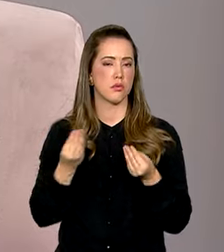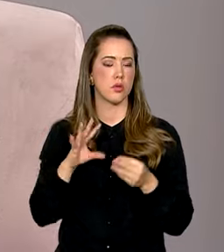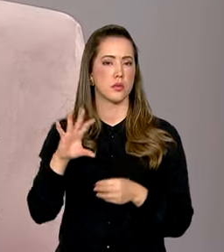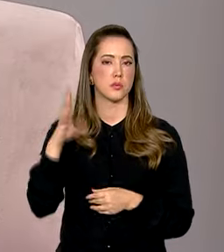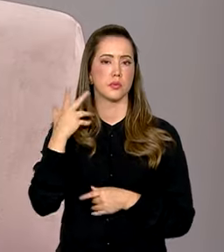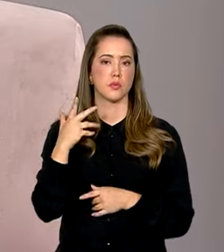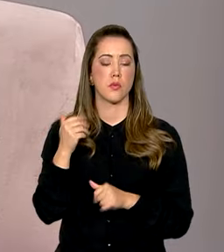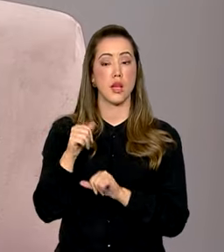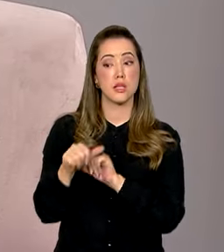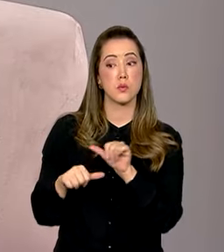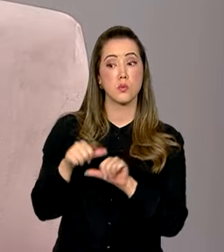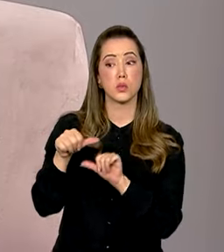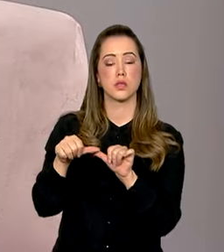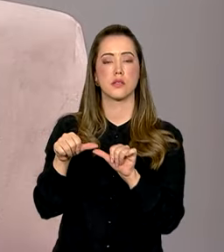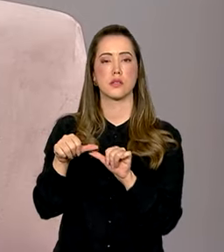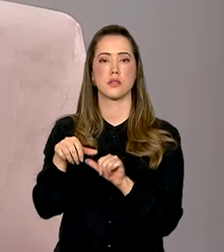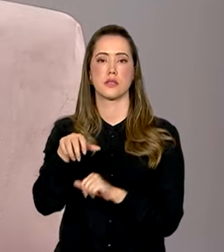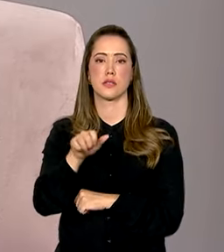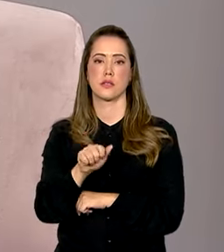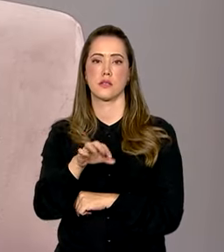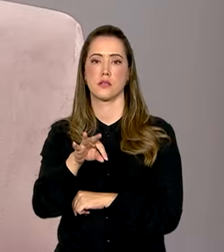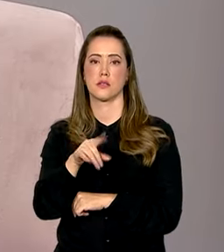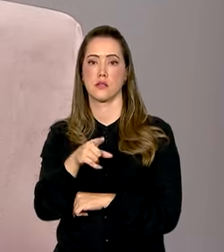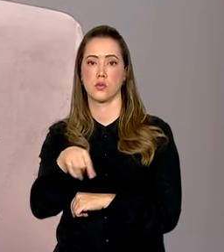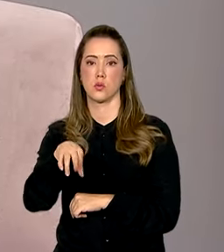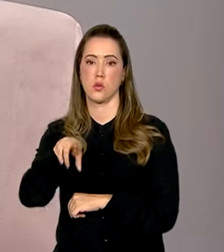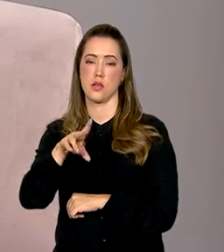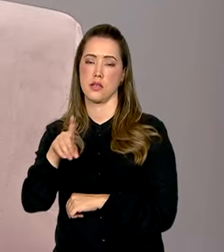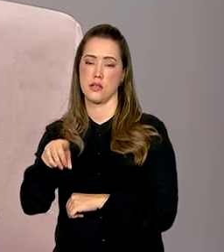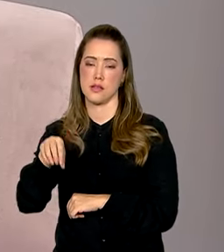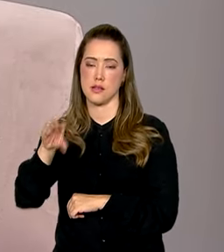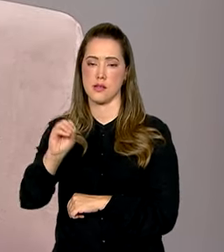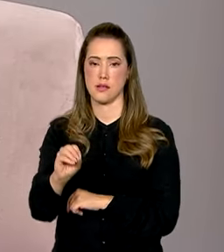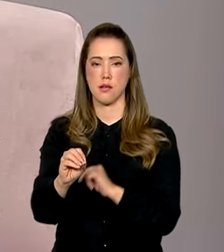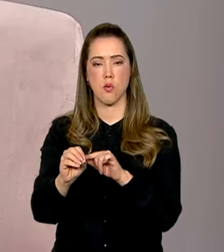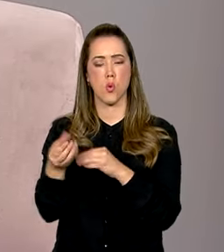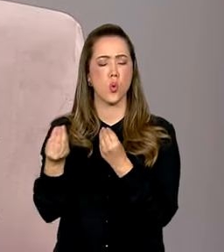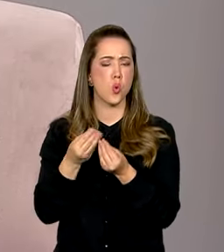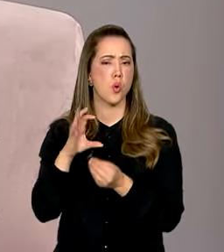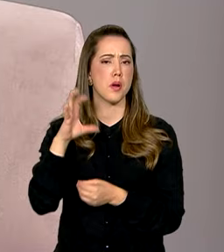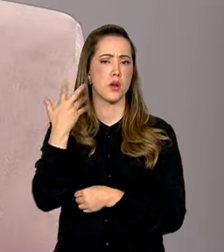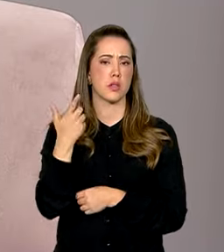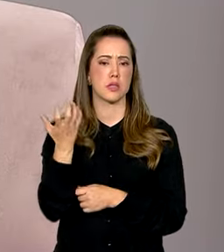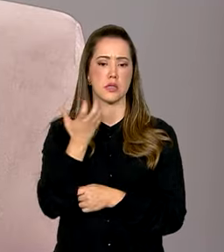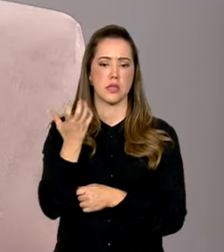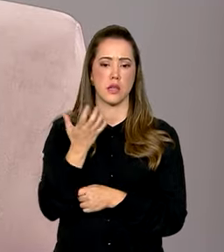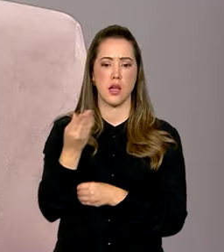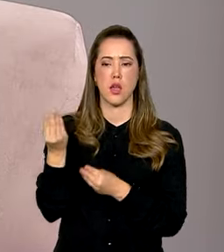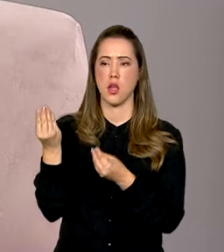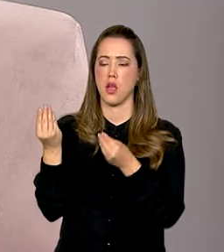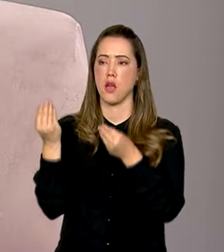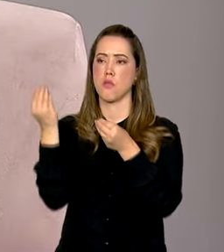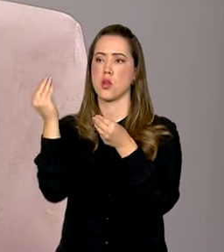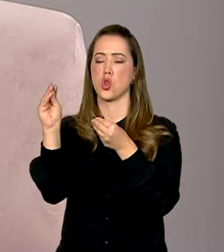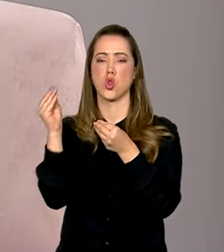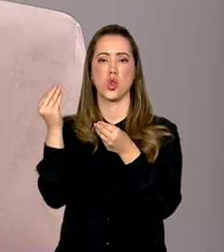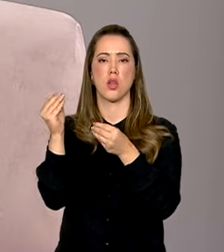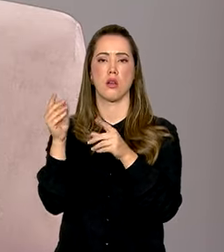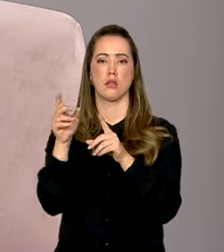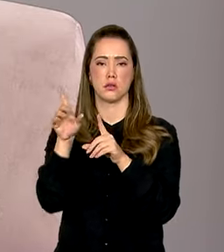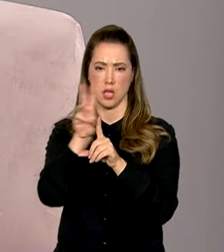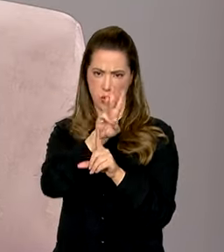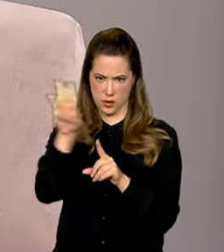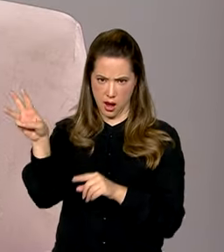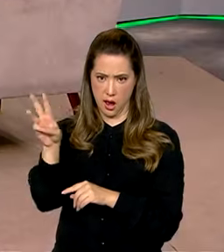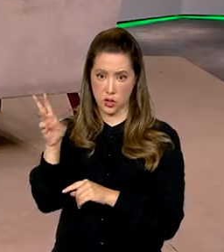das atualizações para o município que aderir a esse produto, né? Se ele quiser, por exemplo, inserir novas funcionalidades, vai ter